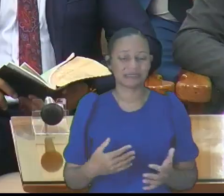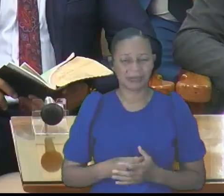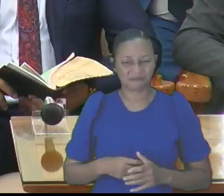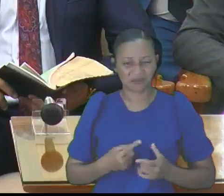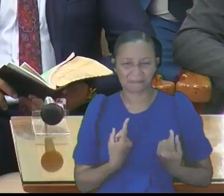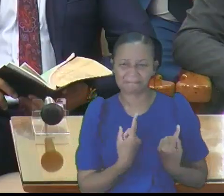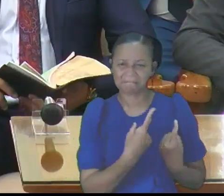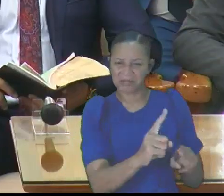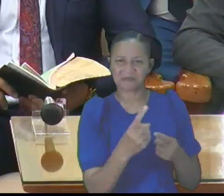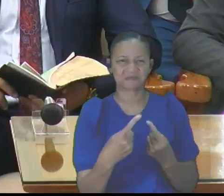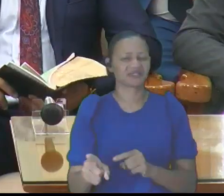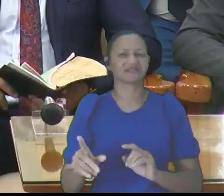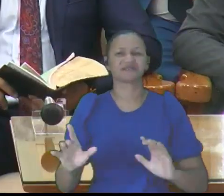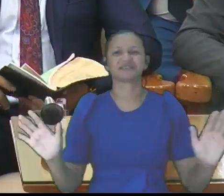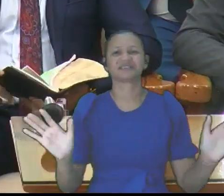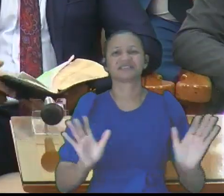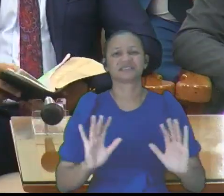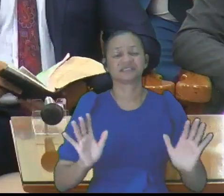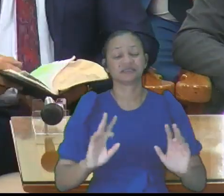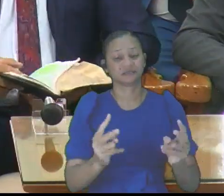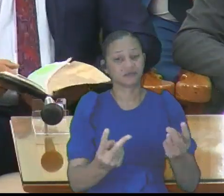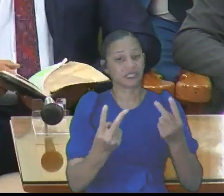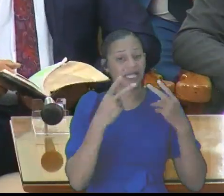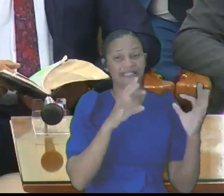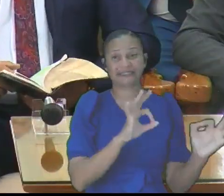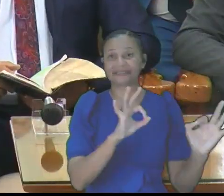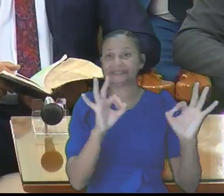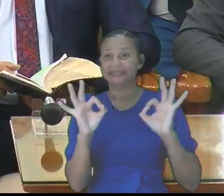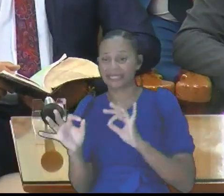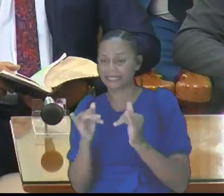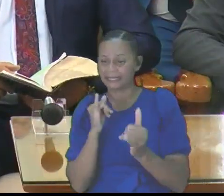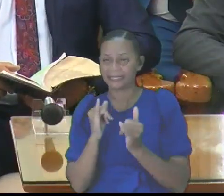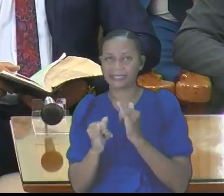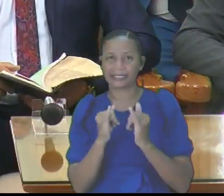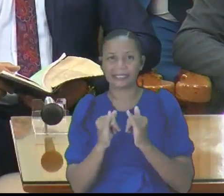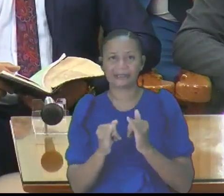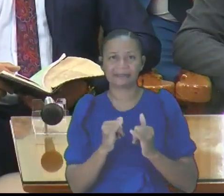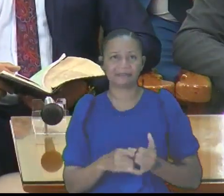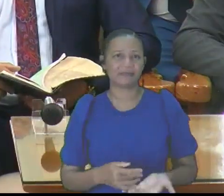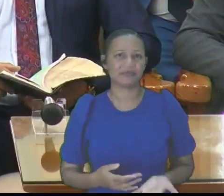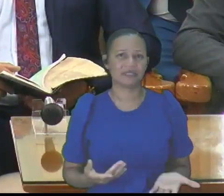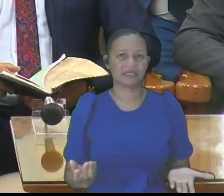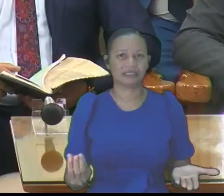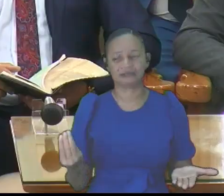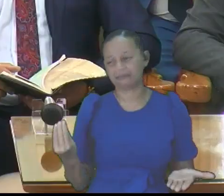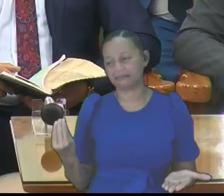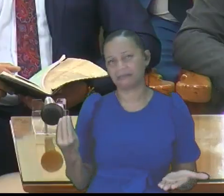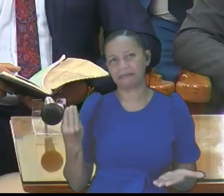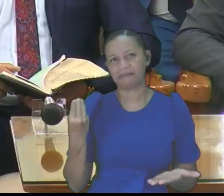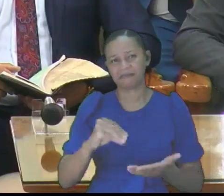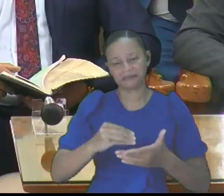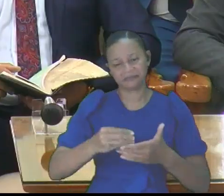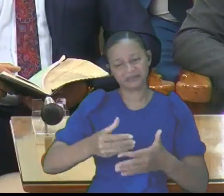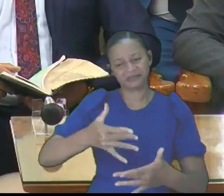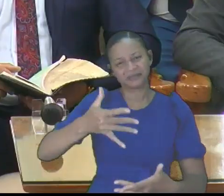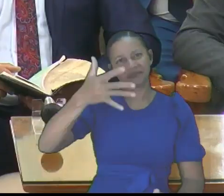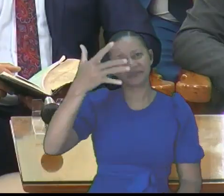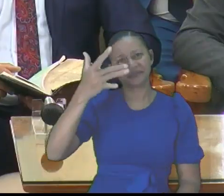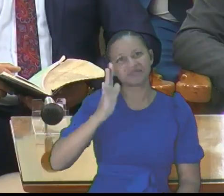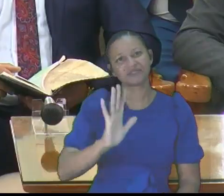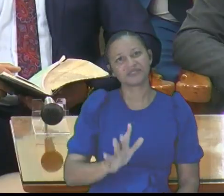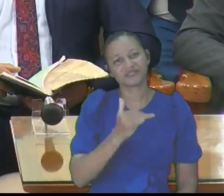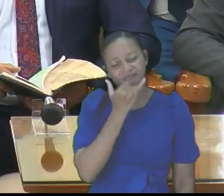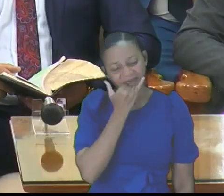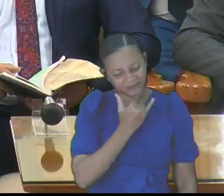afrontar ninguém. Se você está ouvindo pela internet, está botando blasfêmias nos comentários, eu já lhe